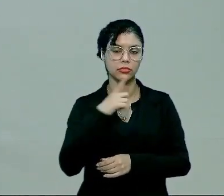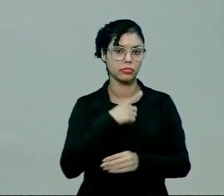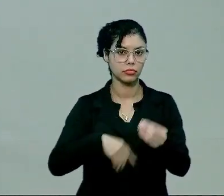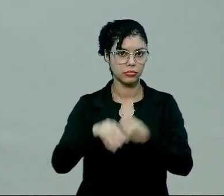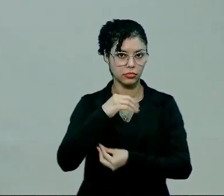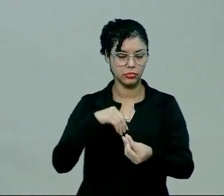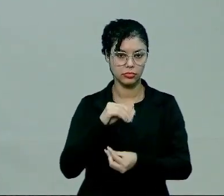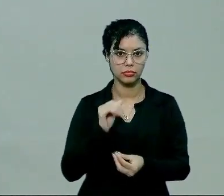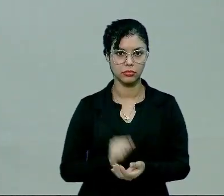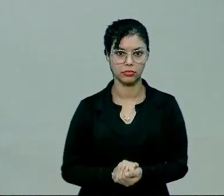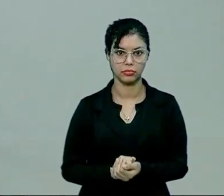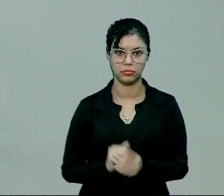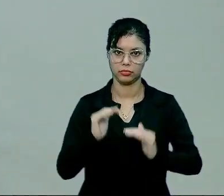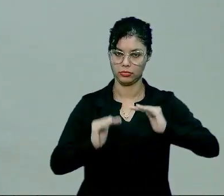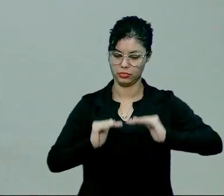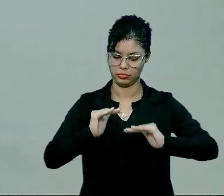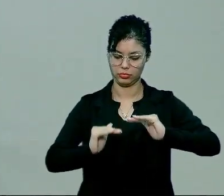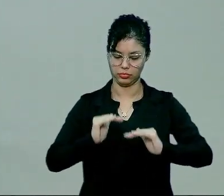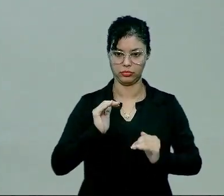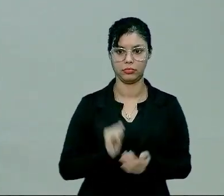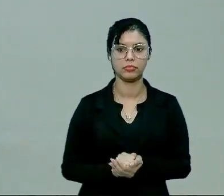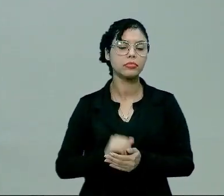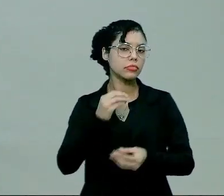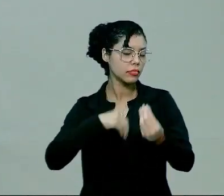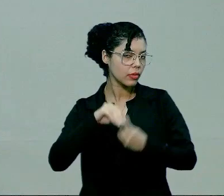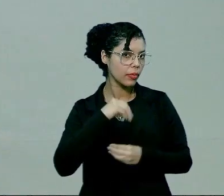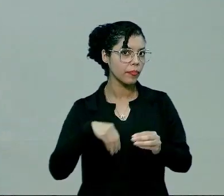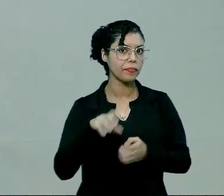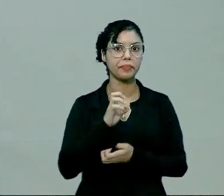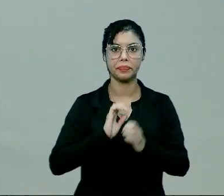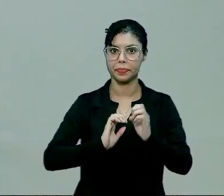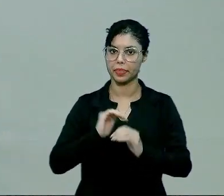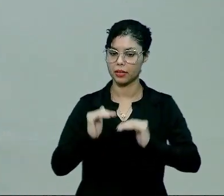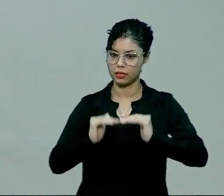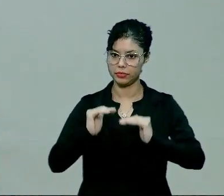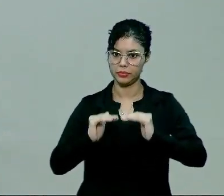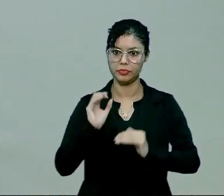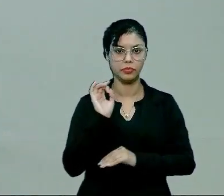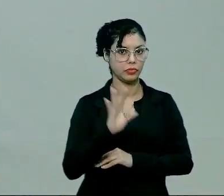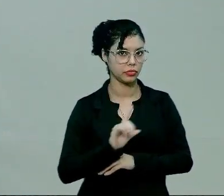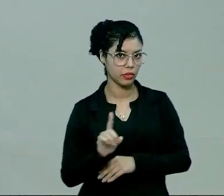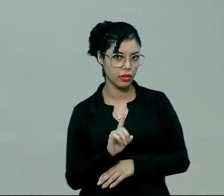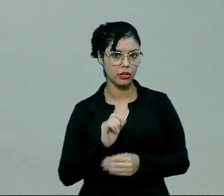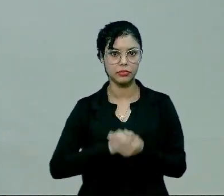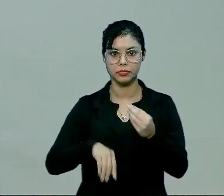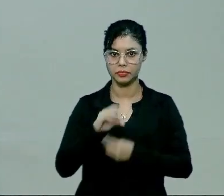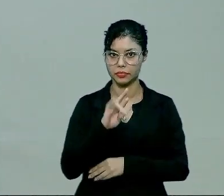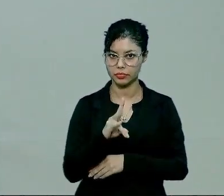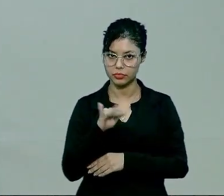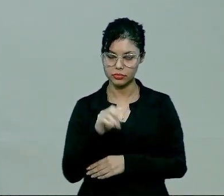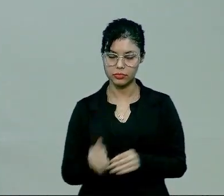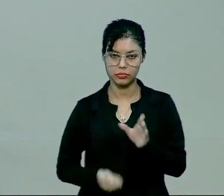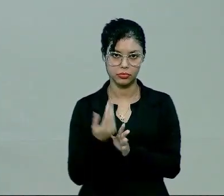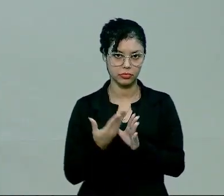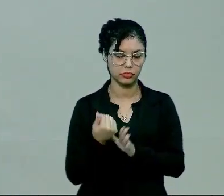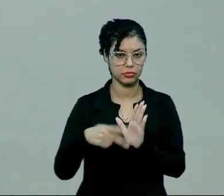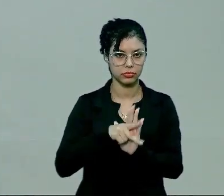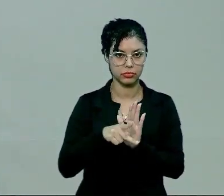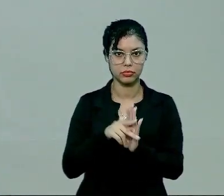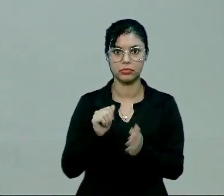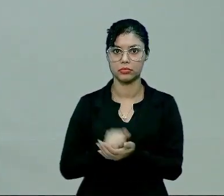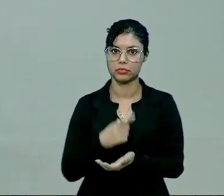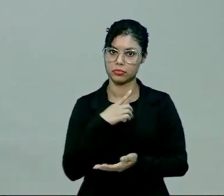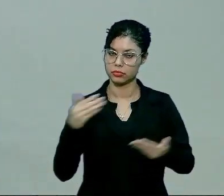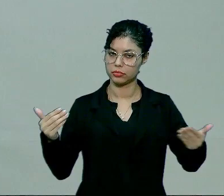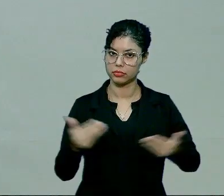temos a reação em equilíbrio. Então, as reações em equilíbrio agora não são somente reagente formando produto. Nós